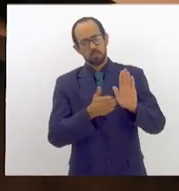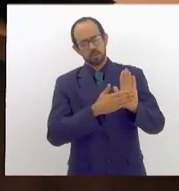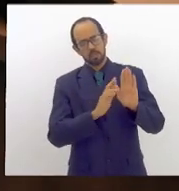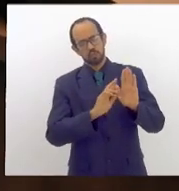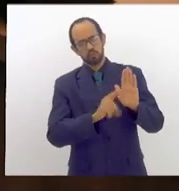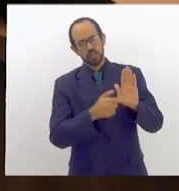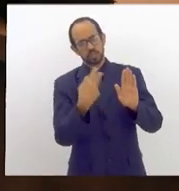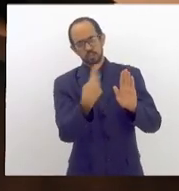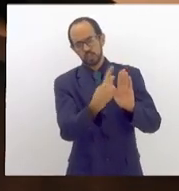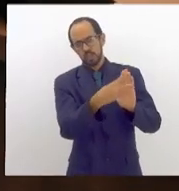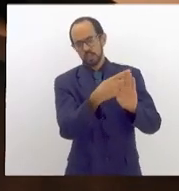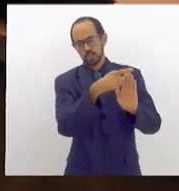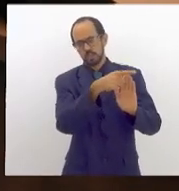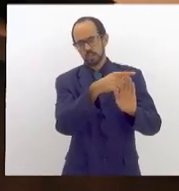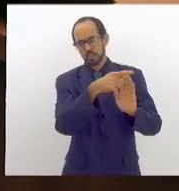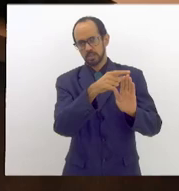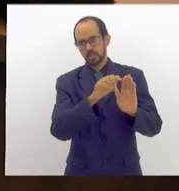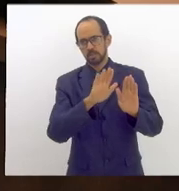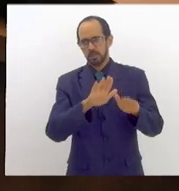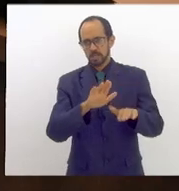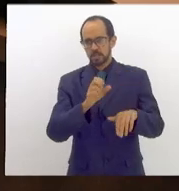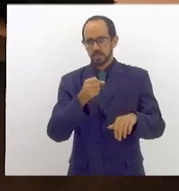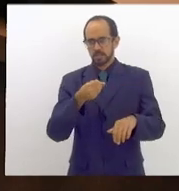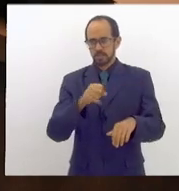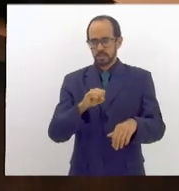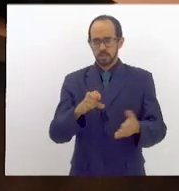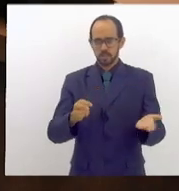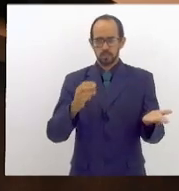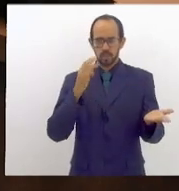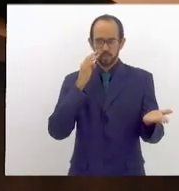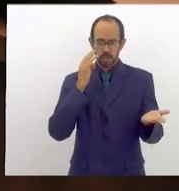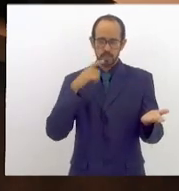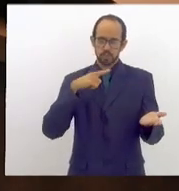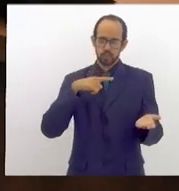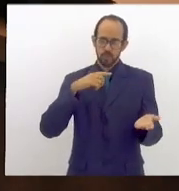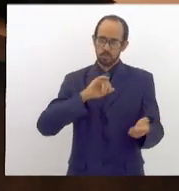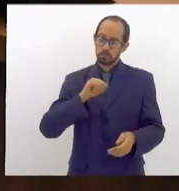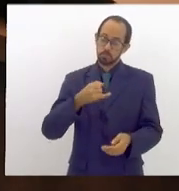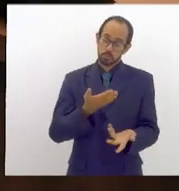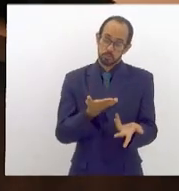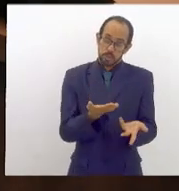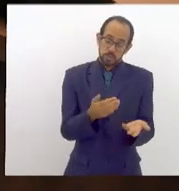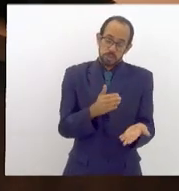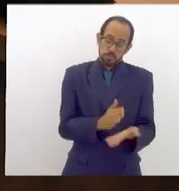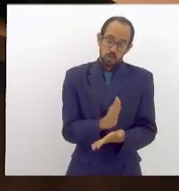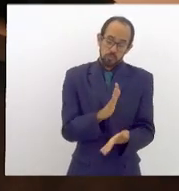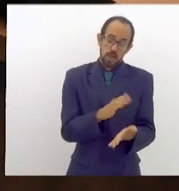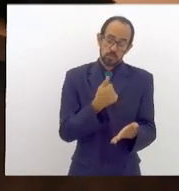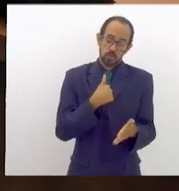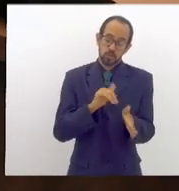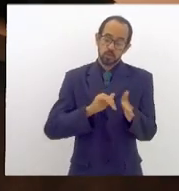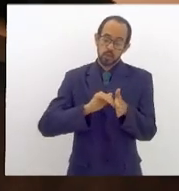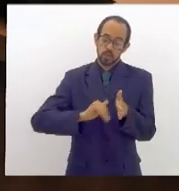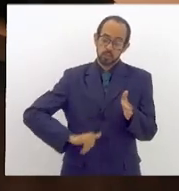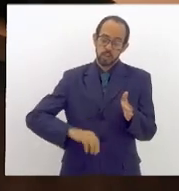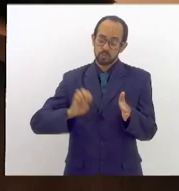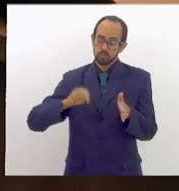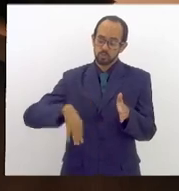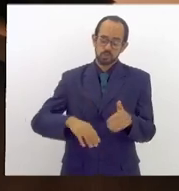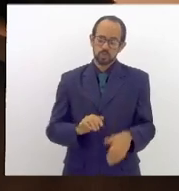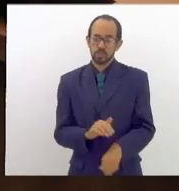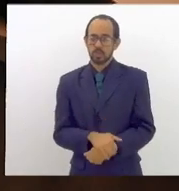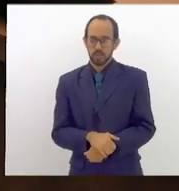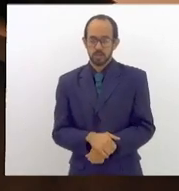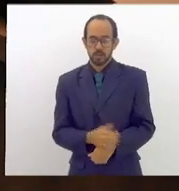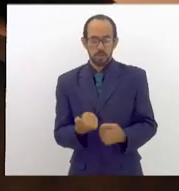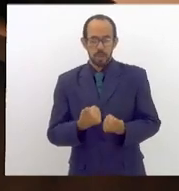deputado valdec mas só vai para Valdete tiver alguma chance de ser aprovada eu tô retirando o meu destaque para